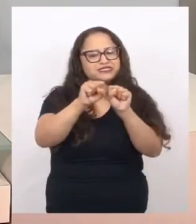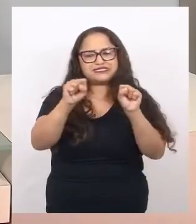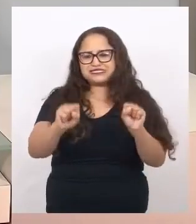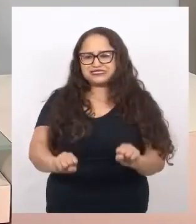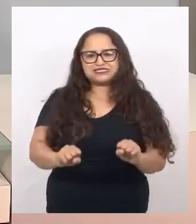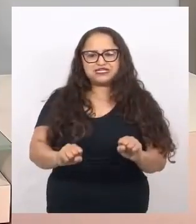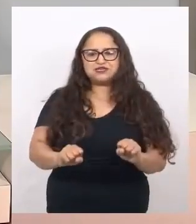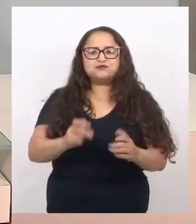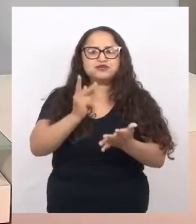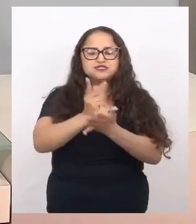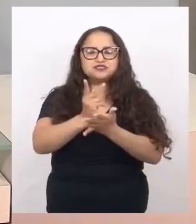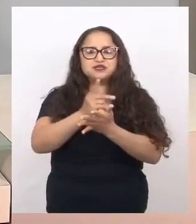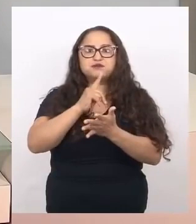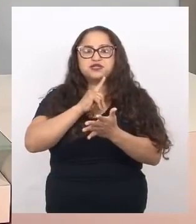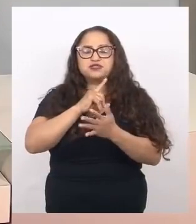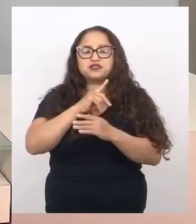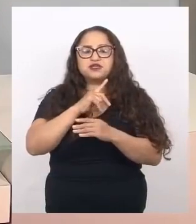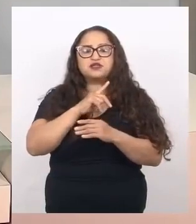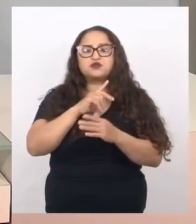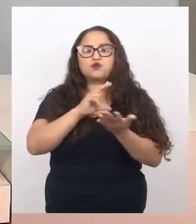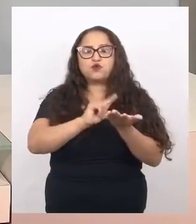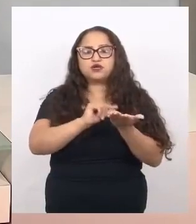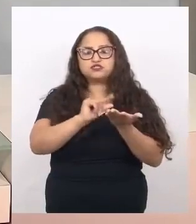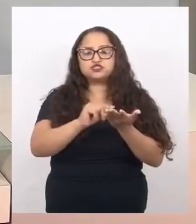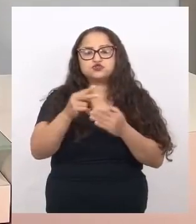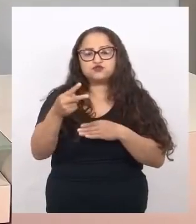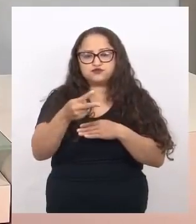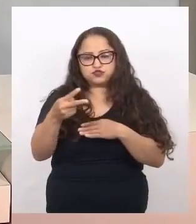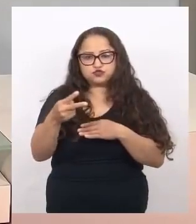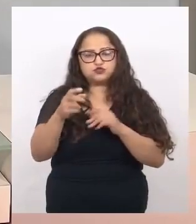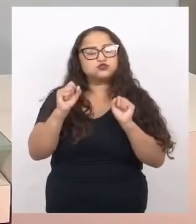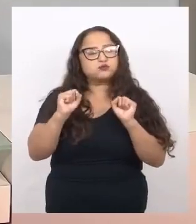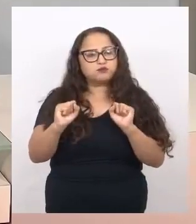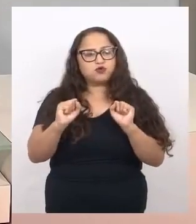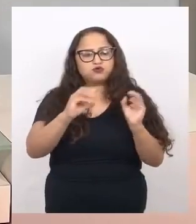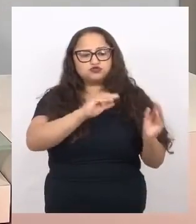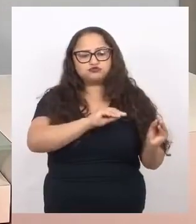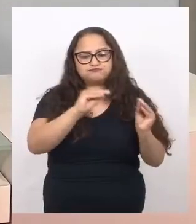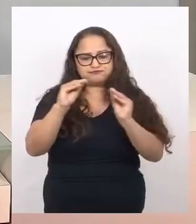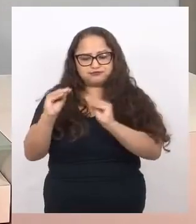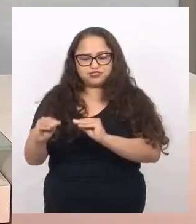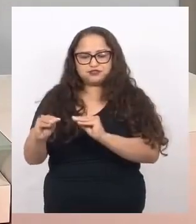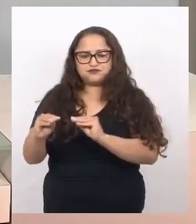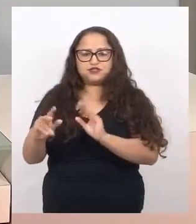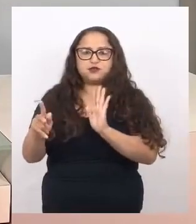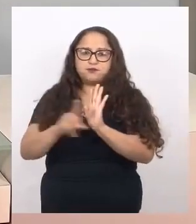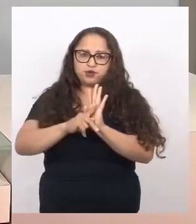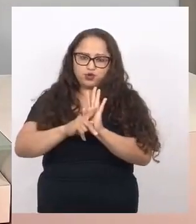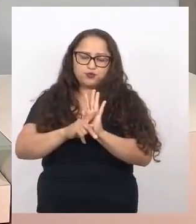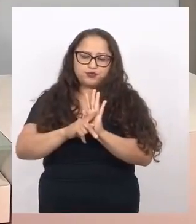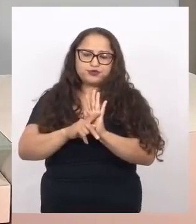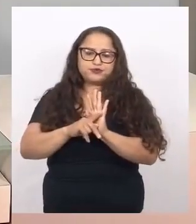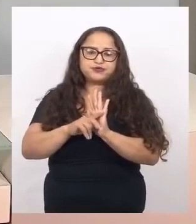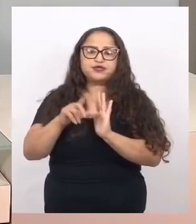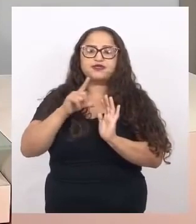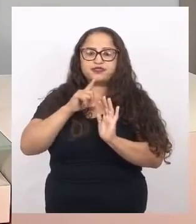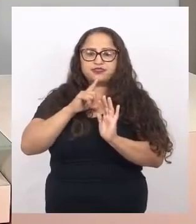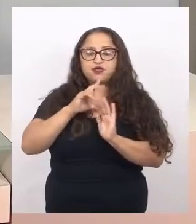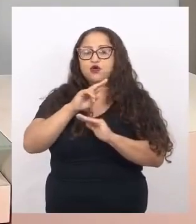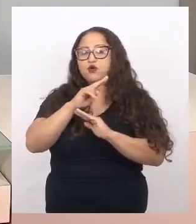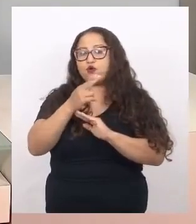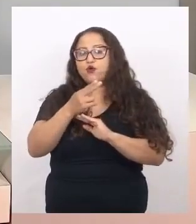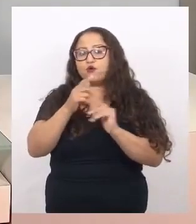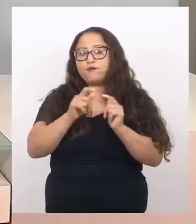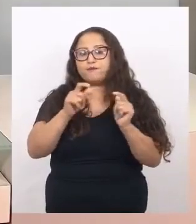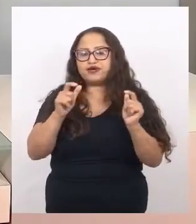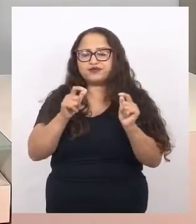a jornada do docente e pode transferir ele pela jornada dele ou então por uma jornada maior.